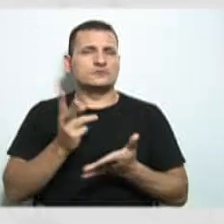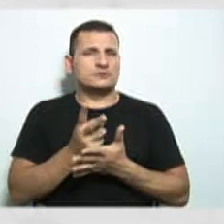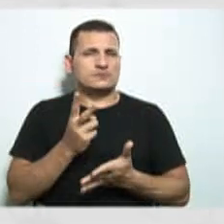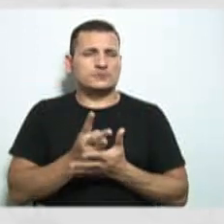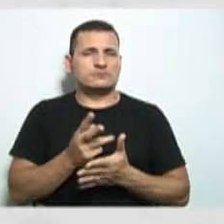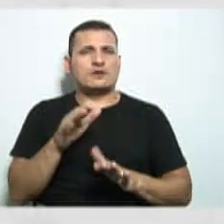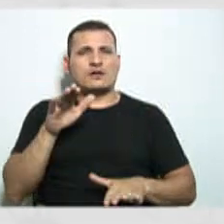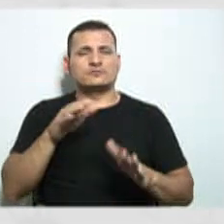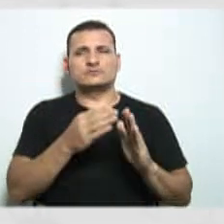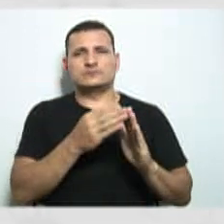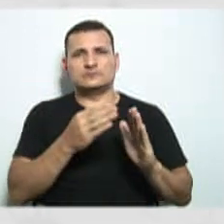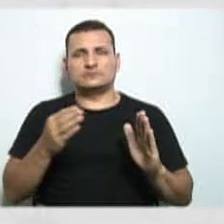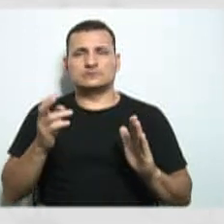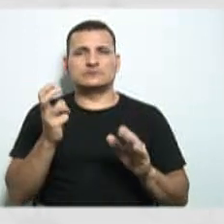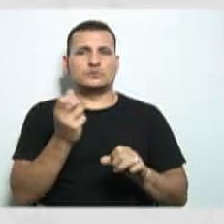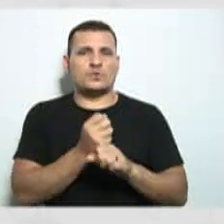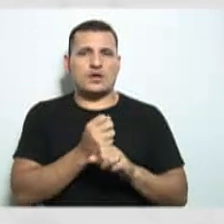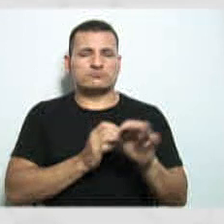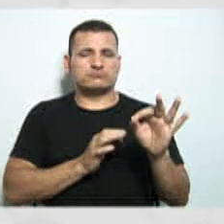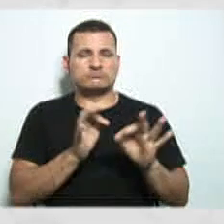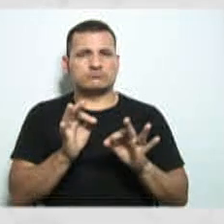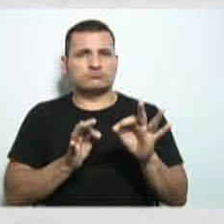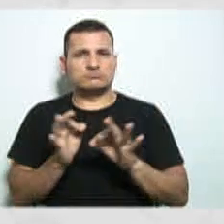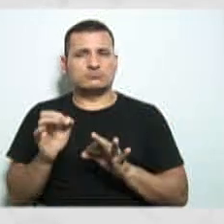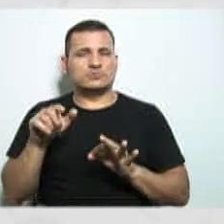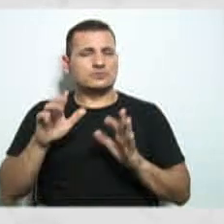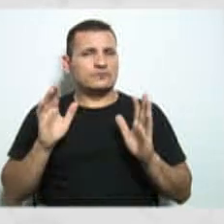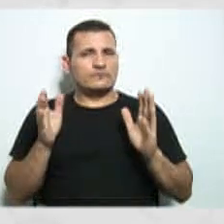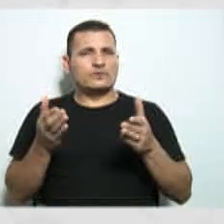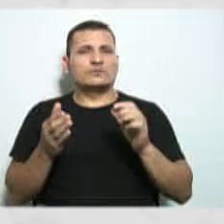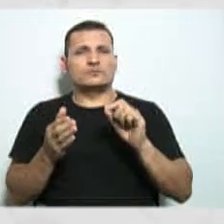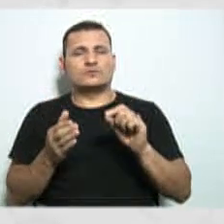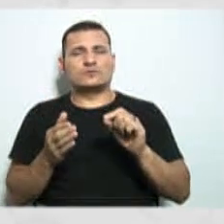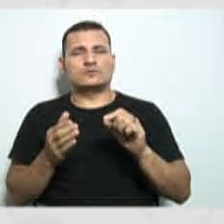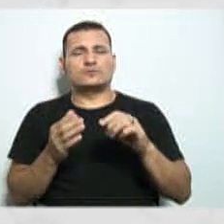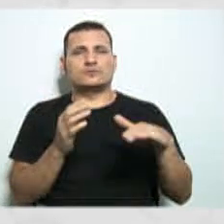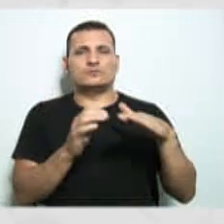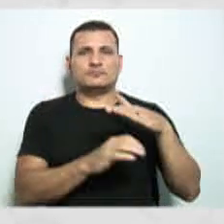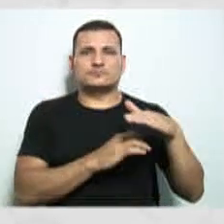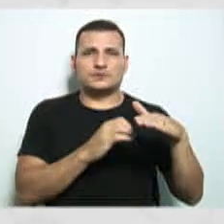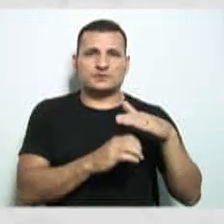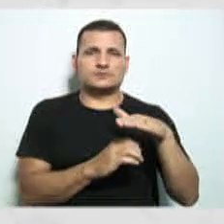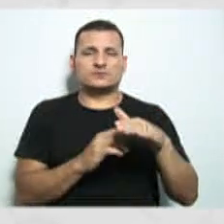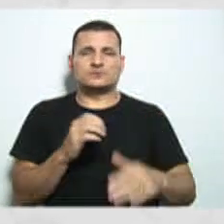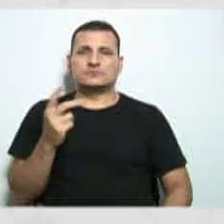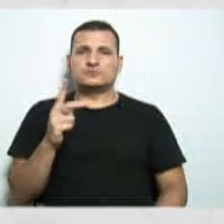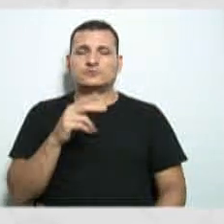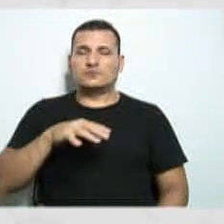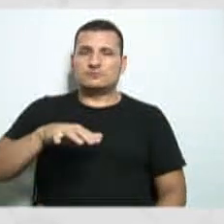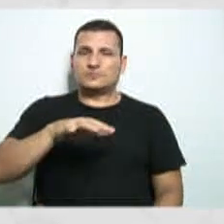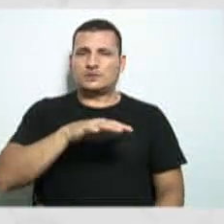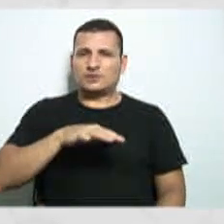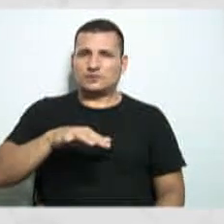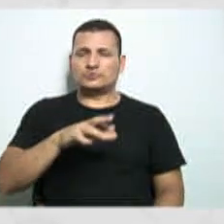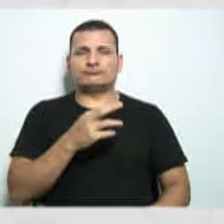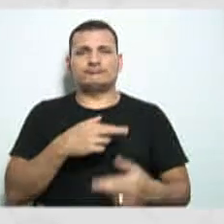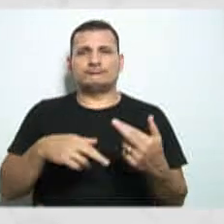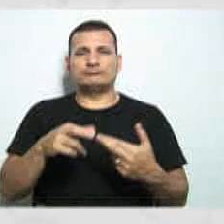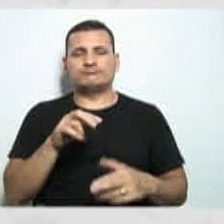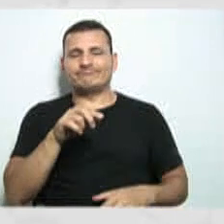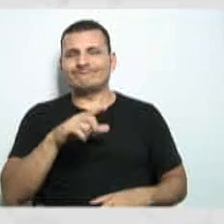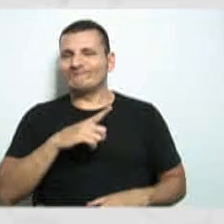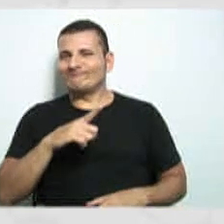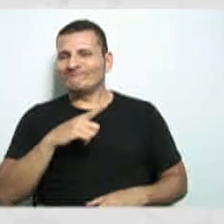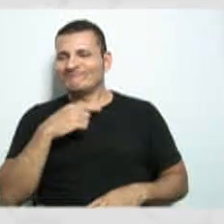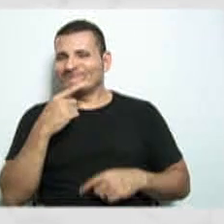para 5 anos, tá? Ele é voltado para as relações entre a organização e seu ambiente, portanto sujeito à incerteza, afinal de